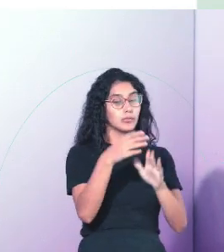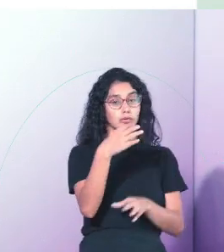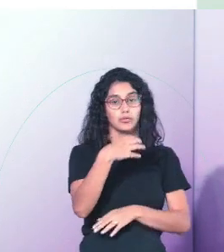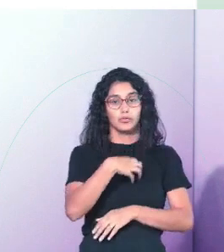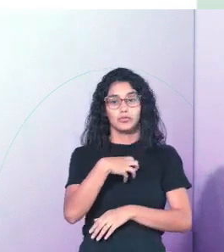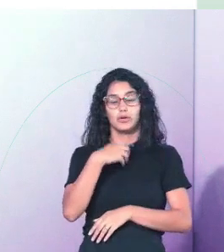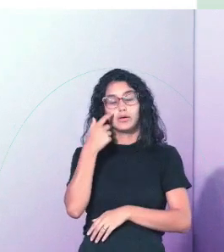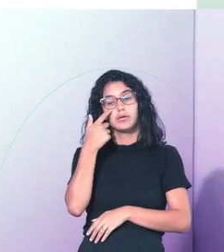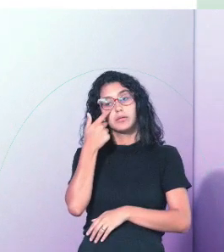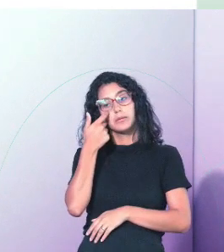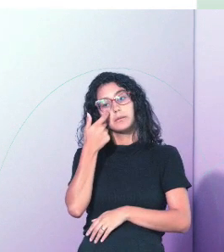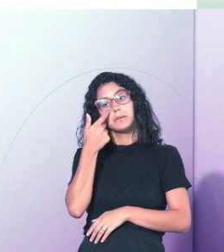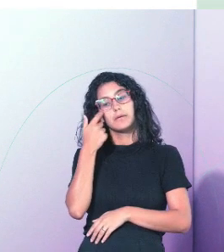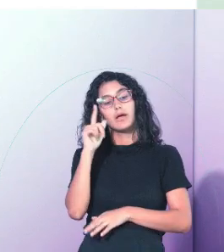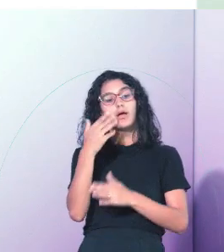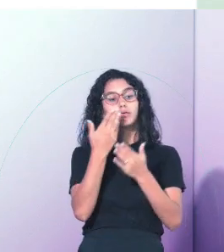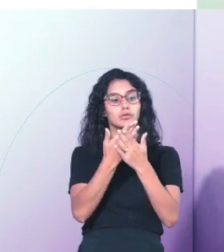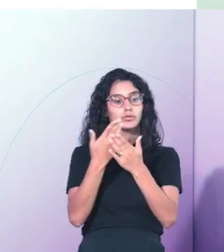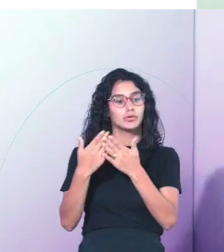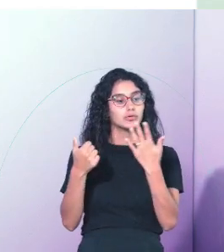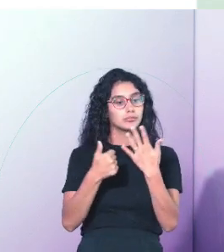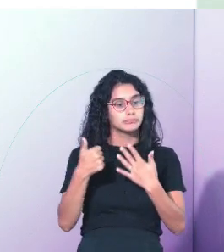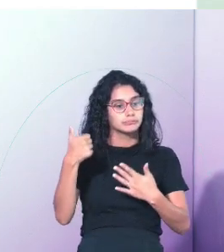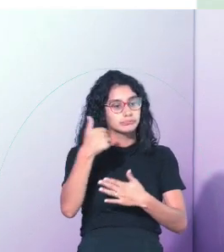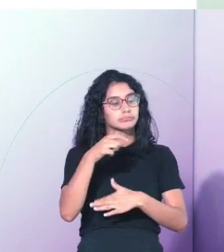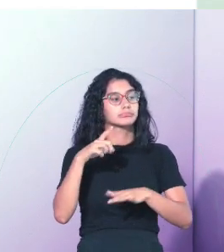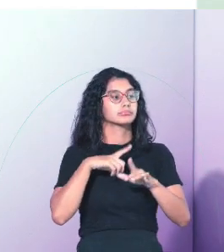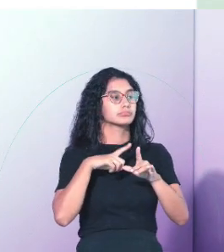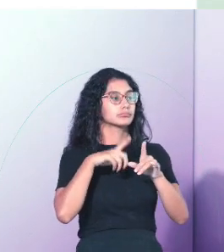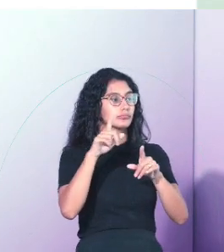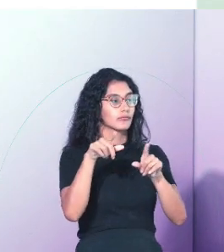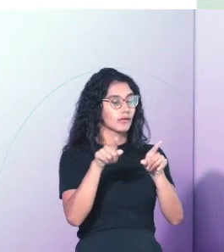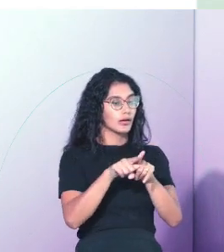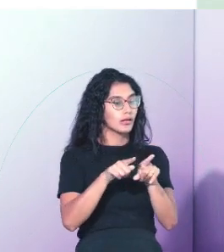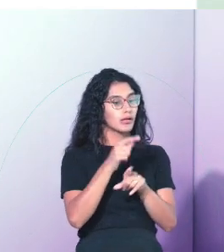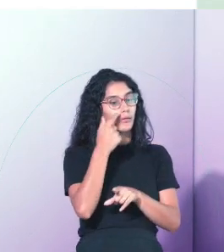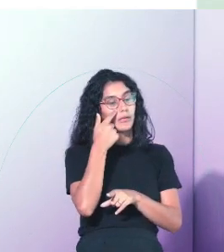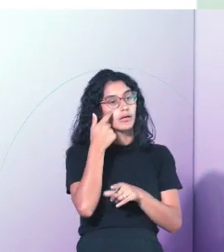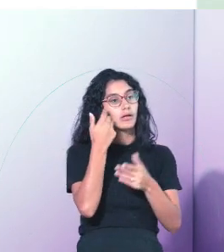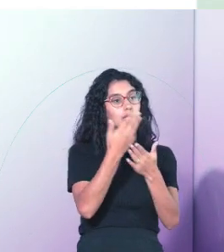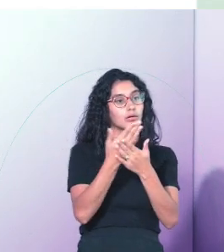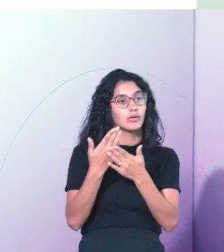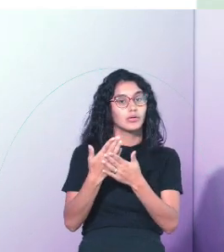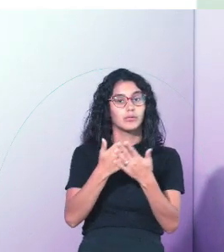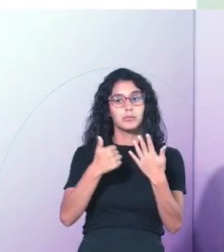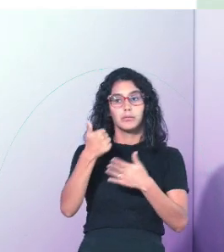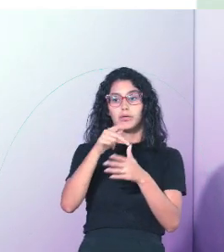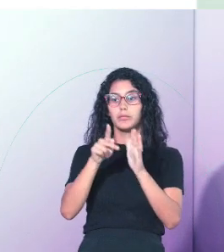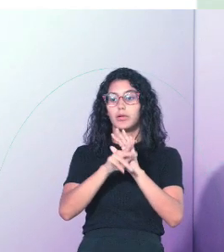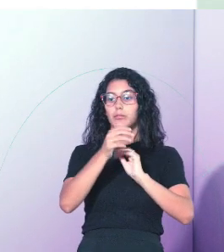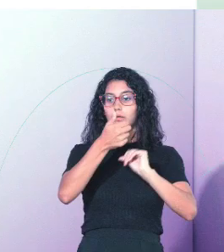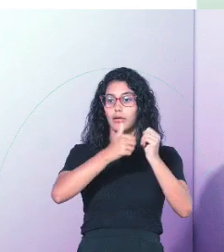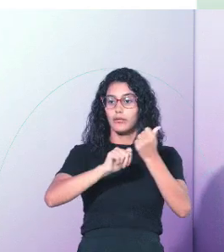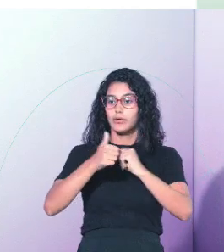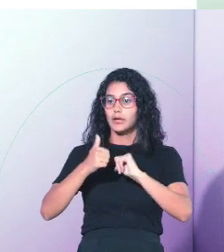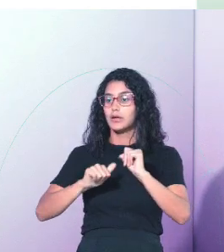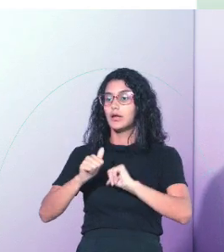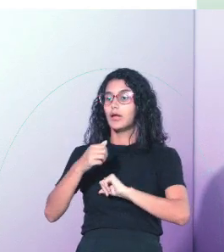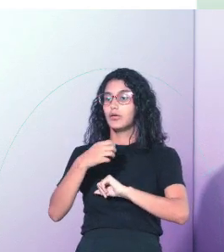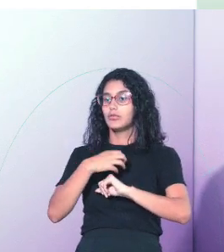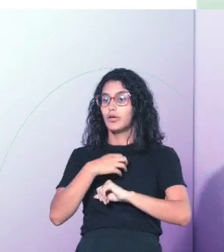centralidade são os estudos de preferência. Eles são estudos que visam avaliar, então, efeitos